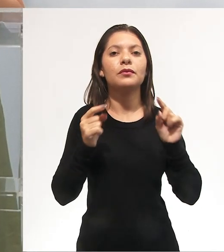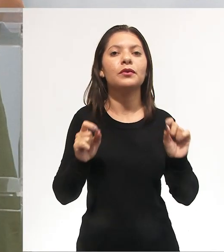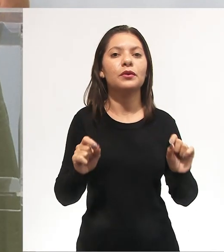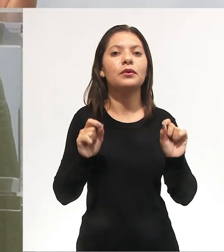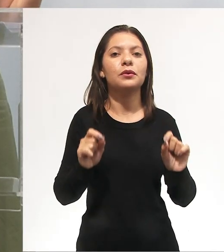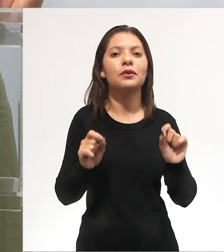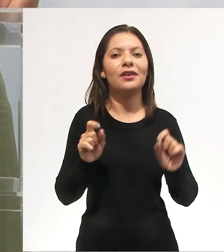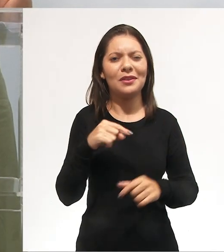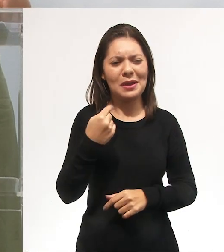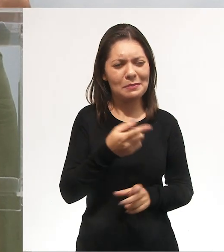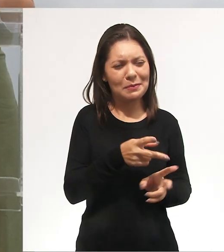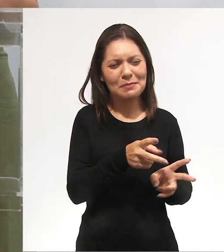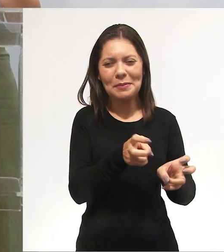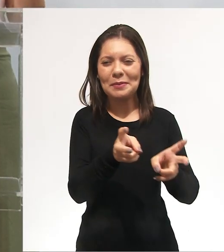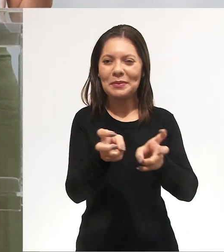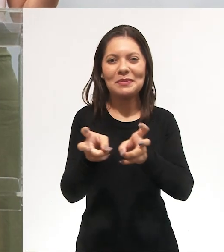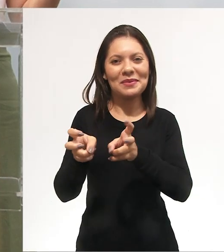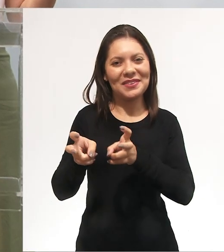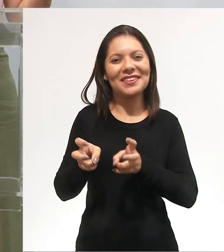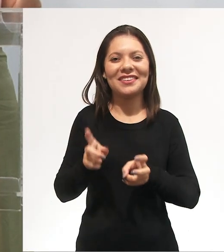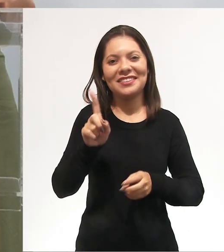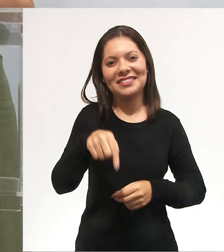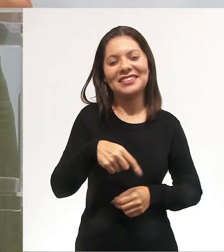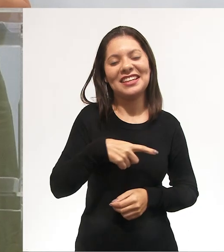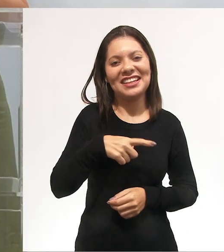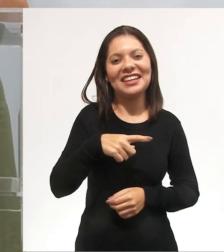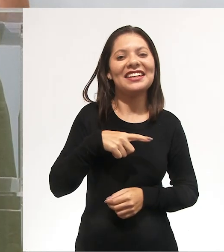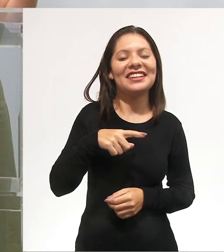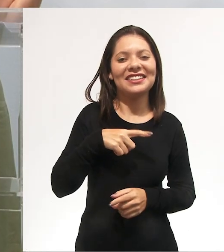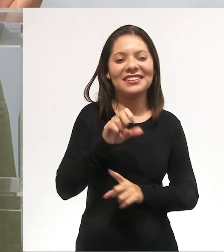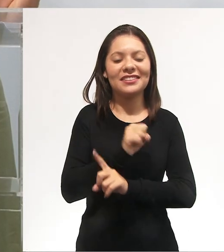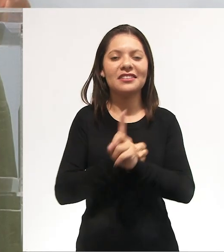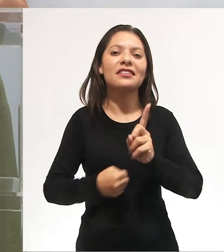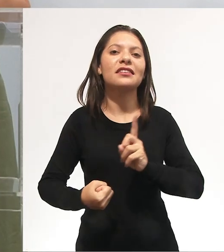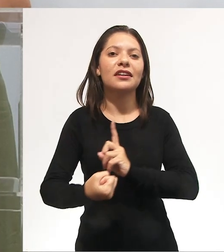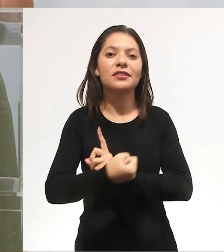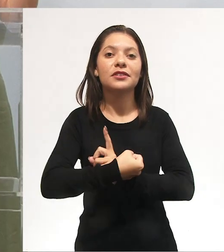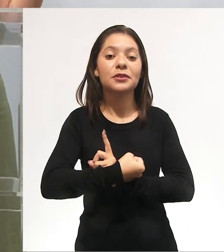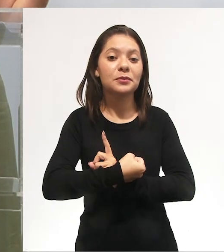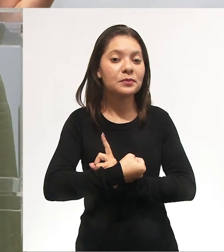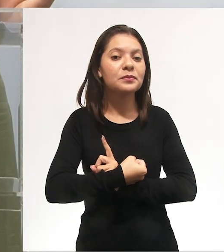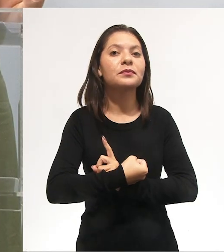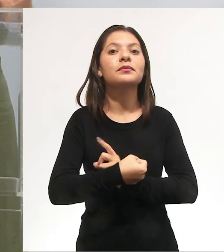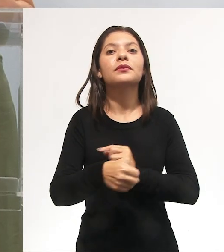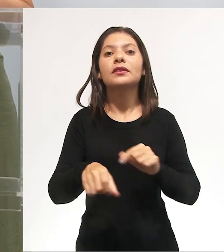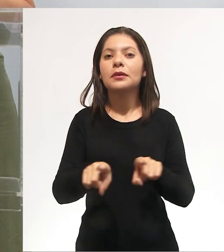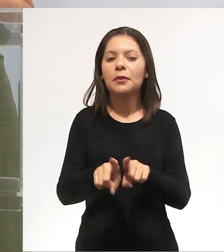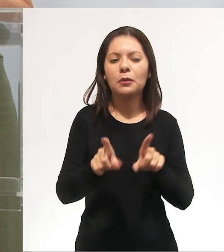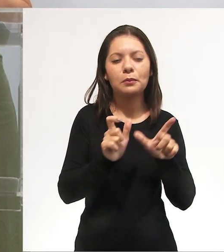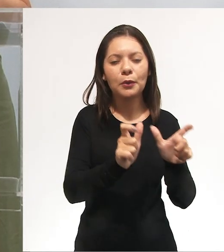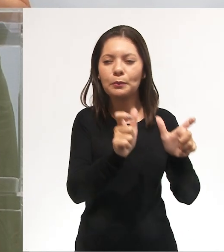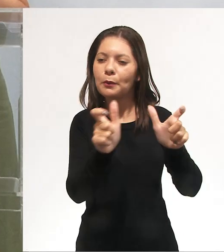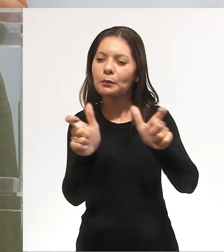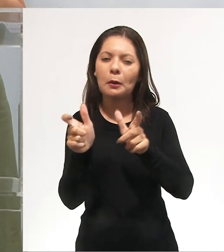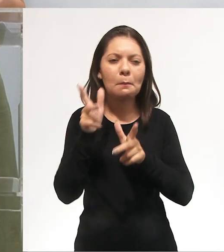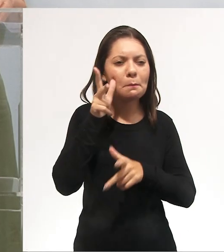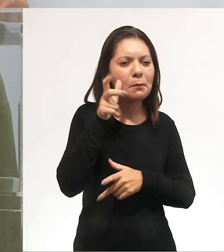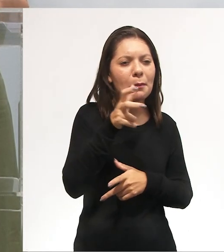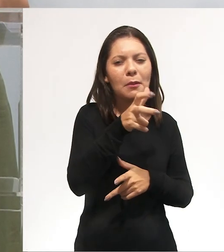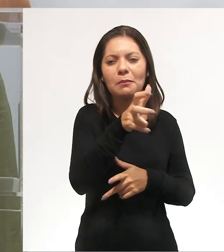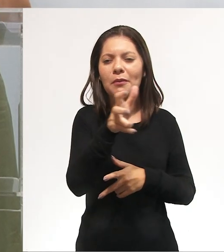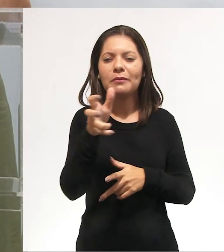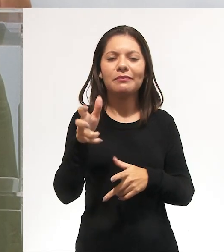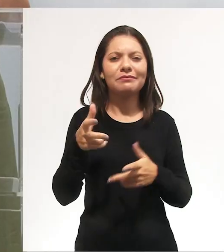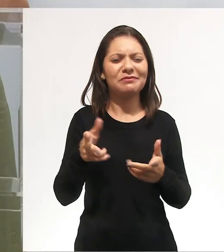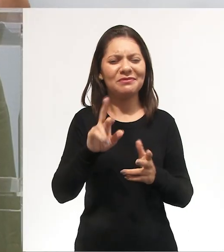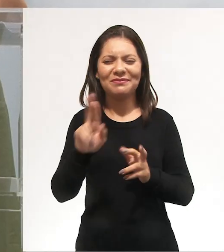é fácil de a gente observar, né, no nosso meio social, nos lugares que nós frequentamos, que